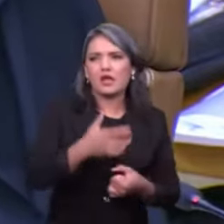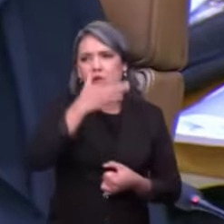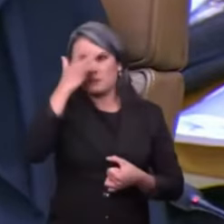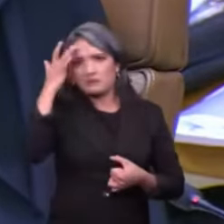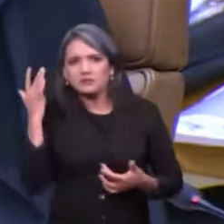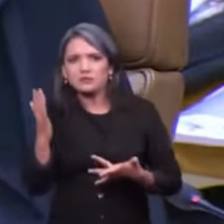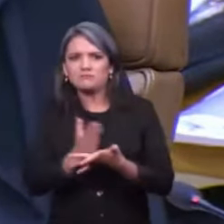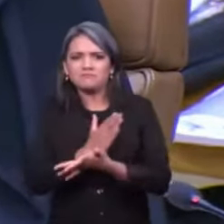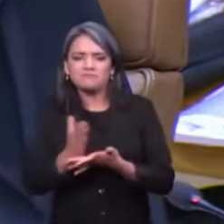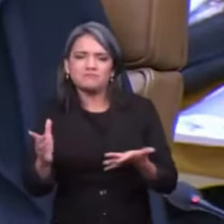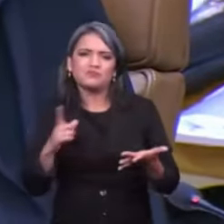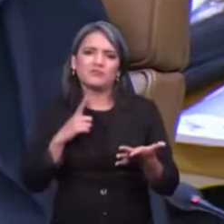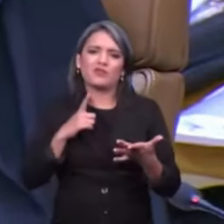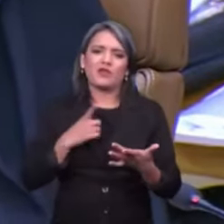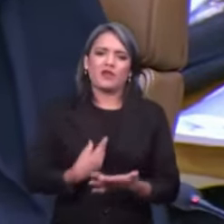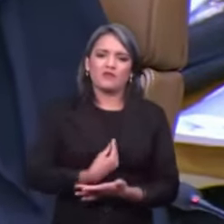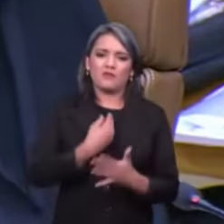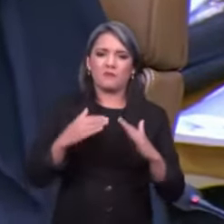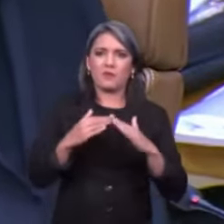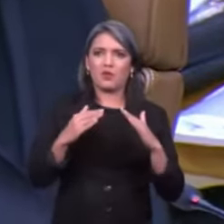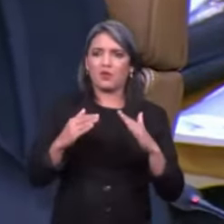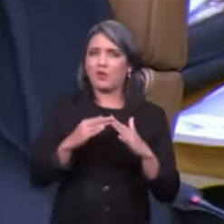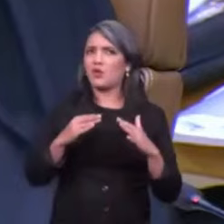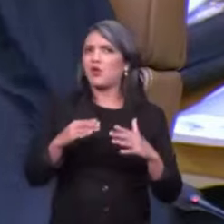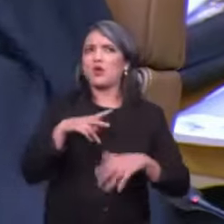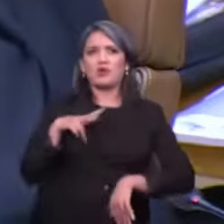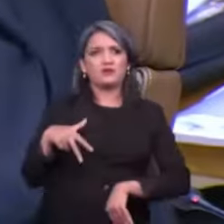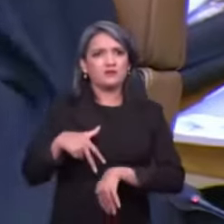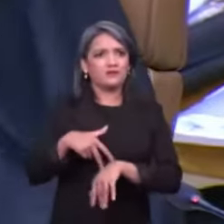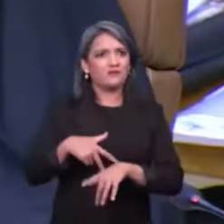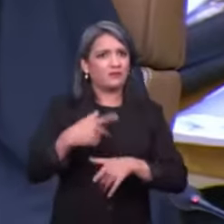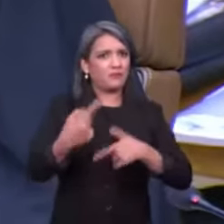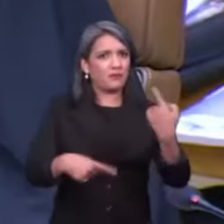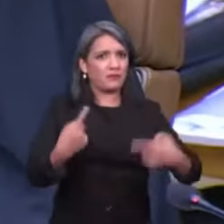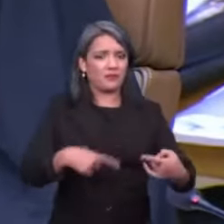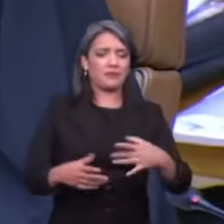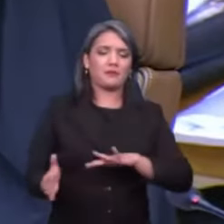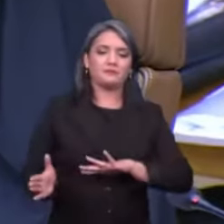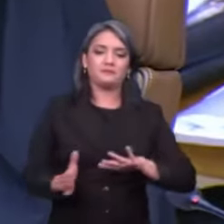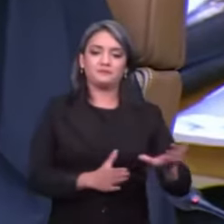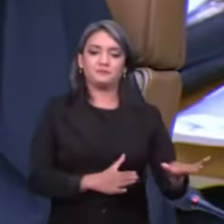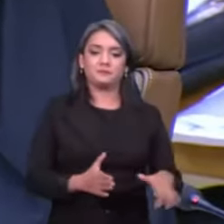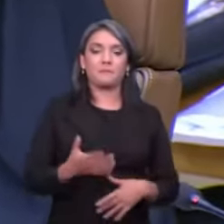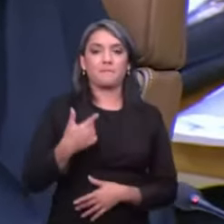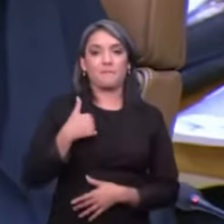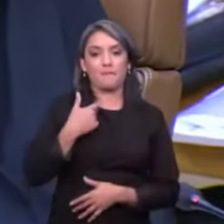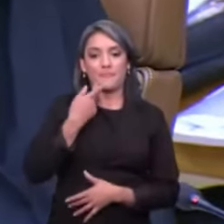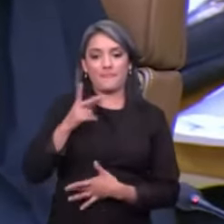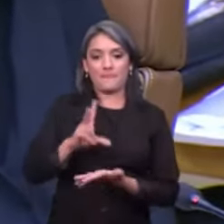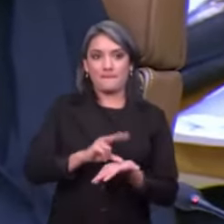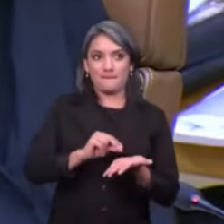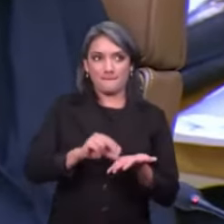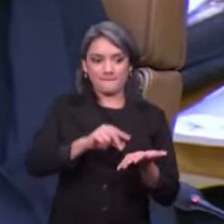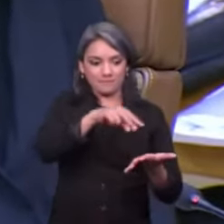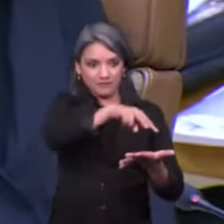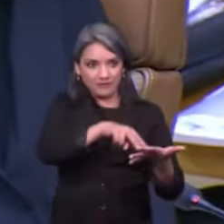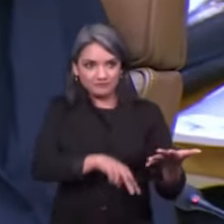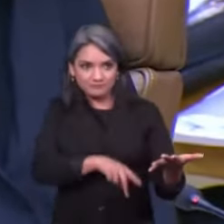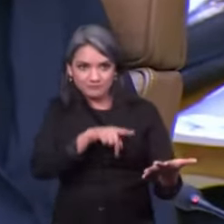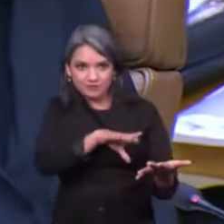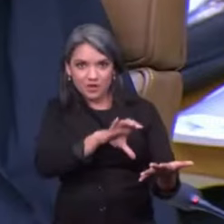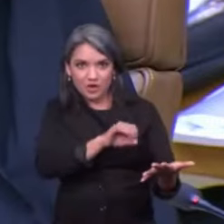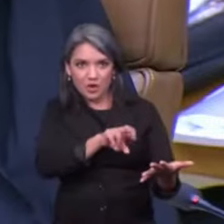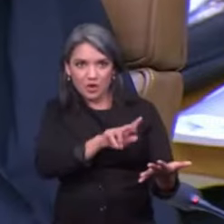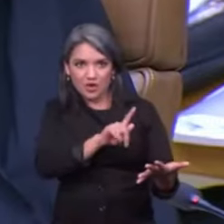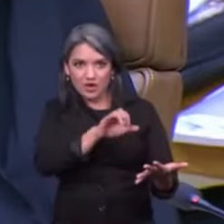residentes diretamente afetados. Volto eu. Da leitura do artigo mencionado, observo que o debate acerca